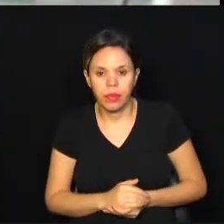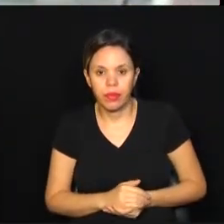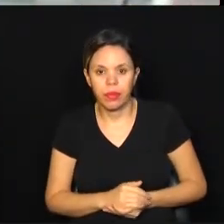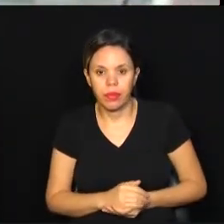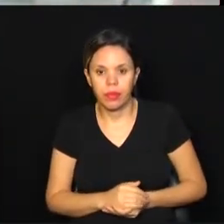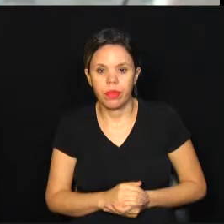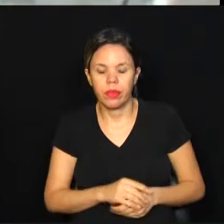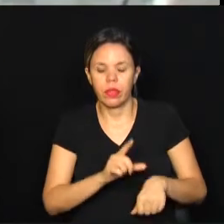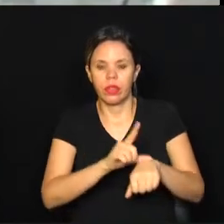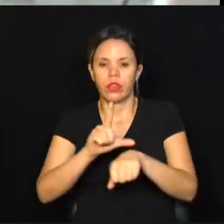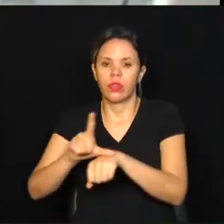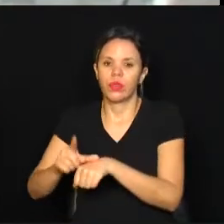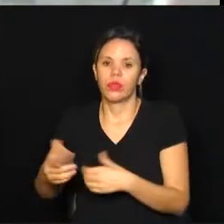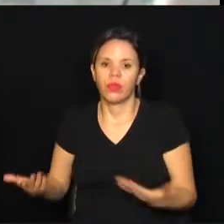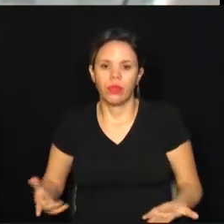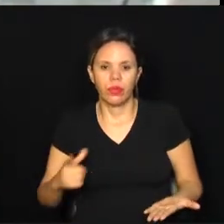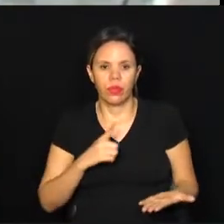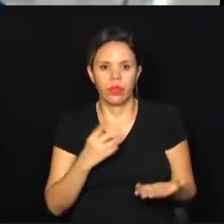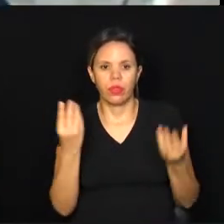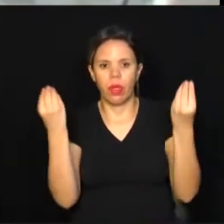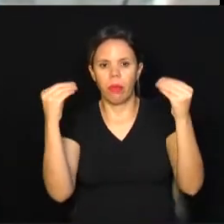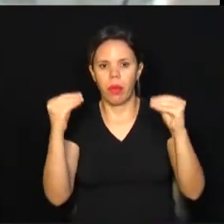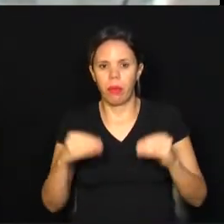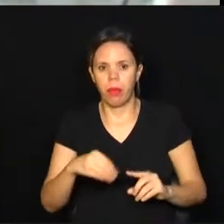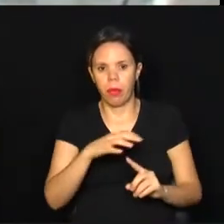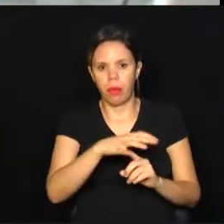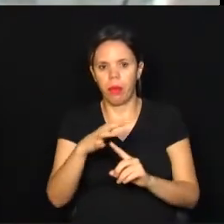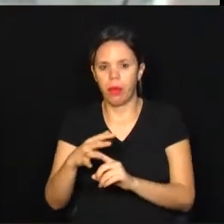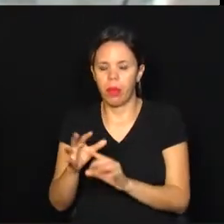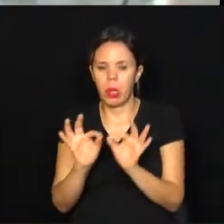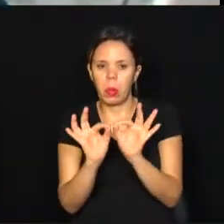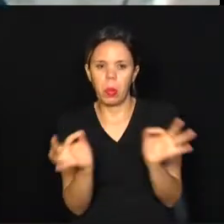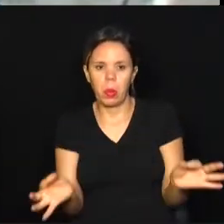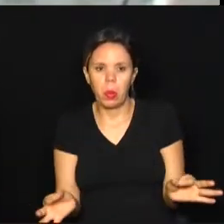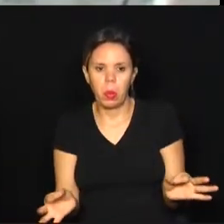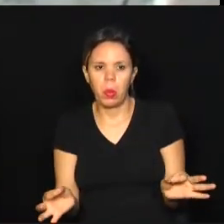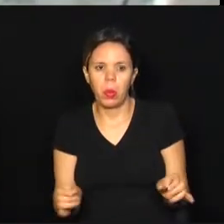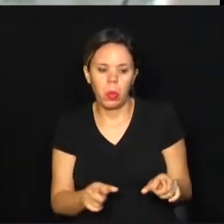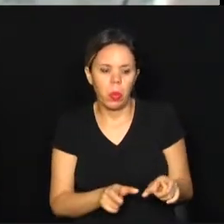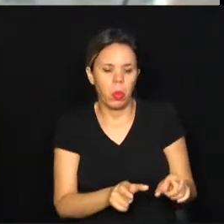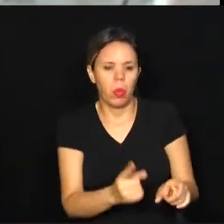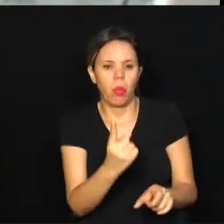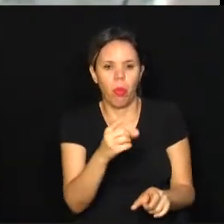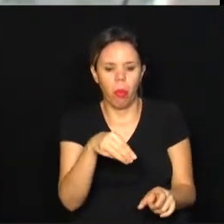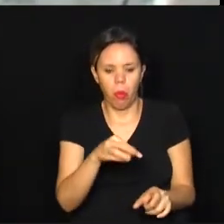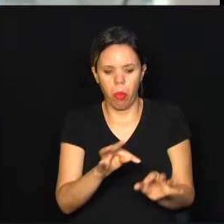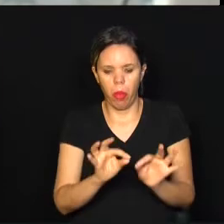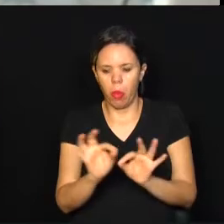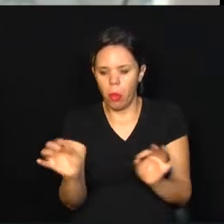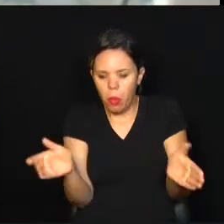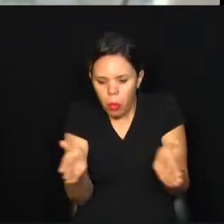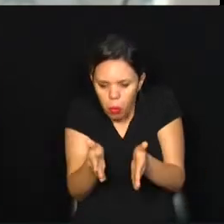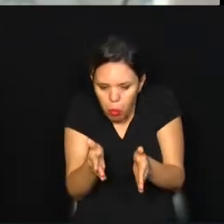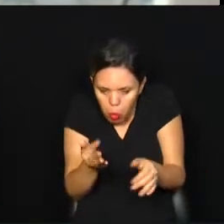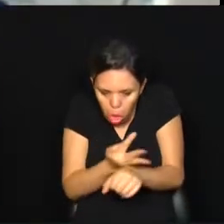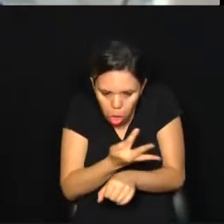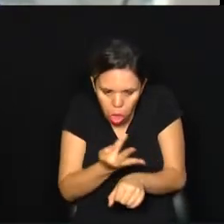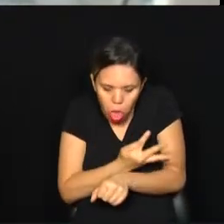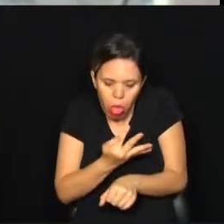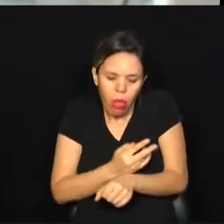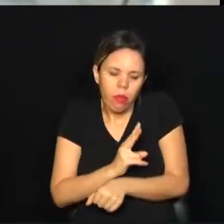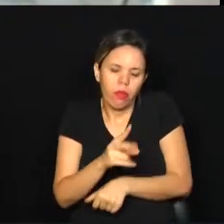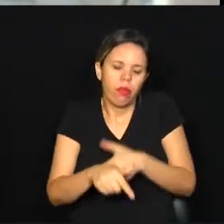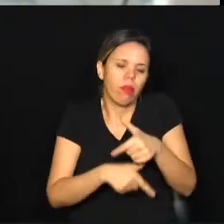Esses comerciantes agora têm que colocar uma barraquinha precária numa calçada de 1 metro para poder